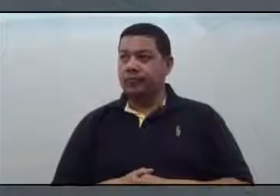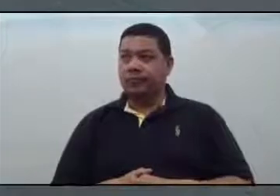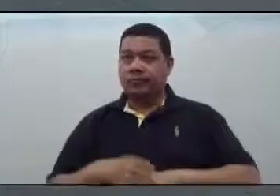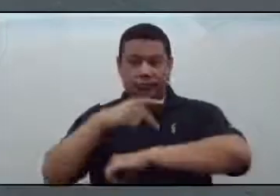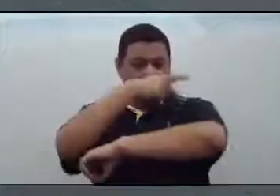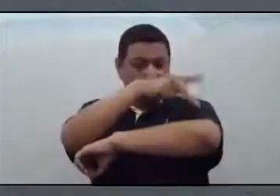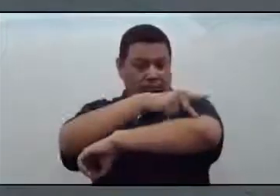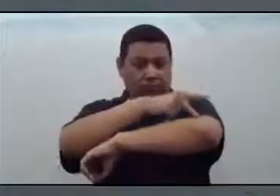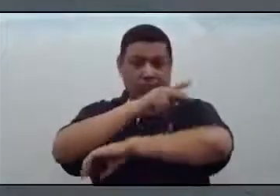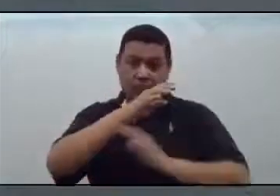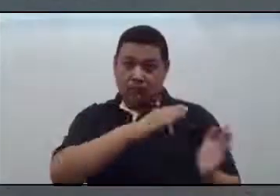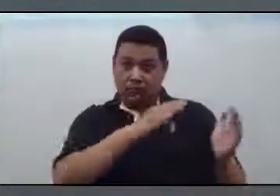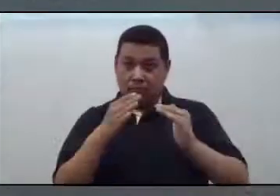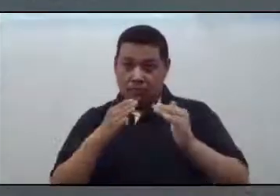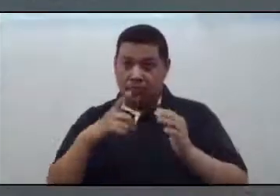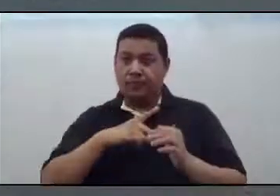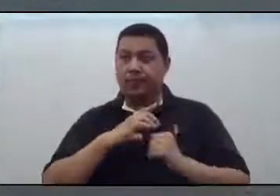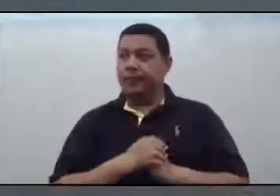quadra poliesportiva e